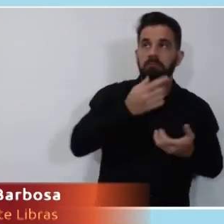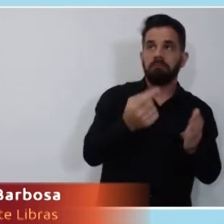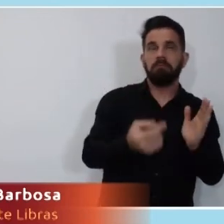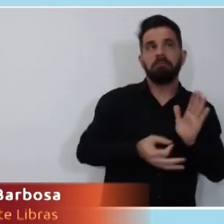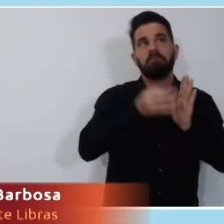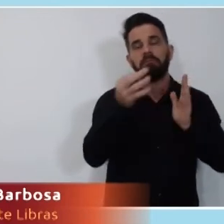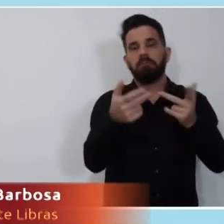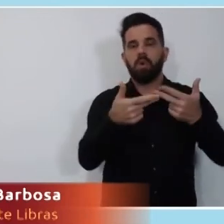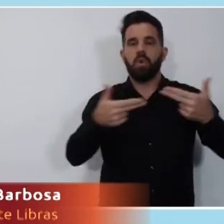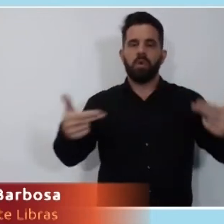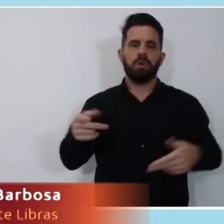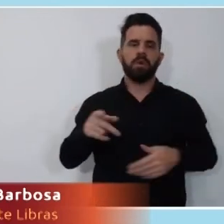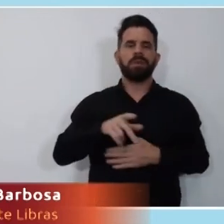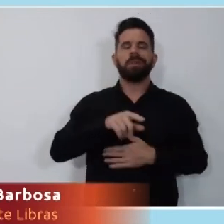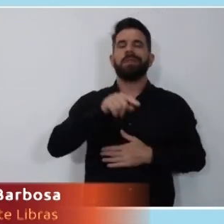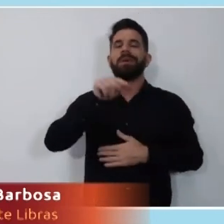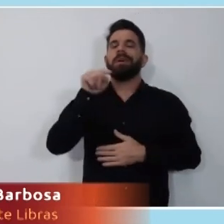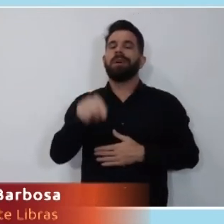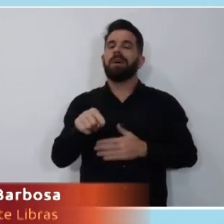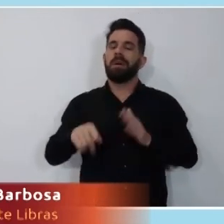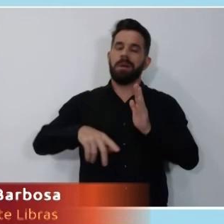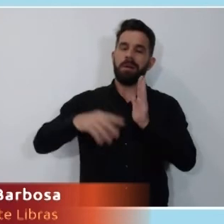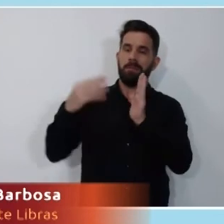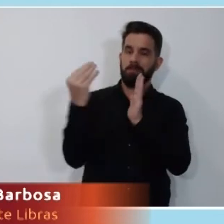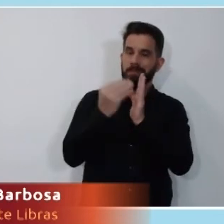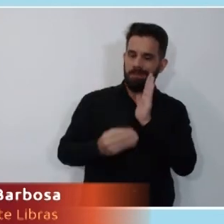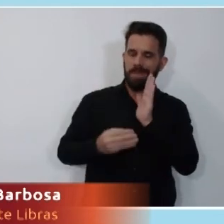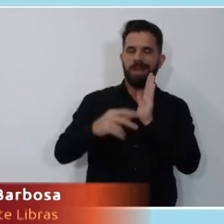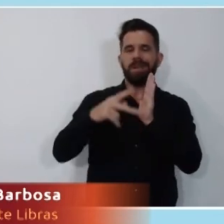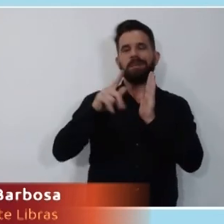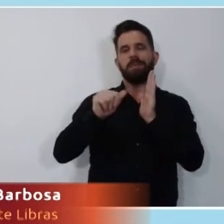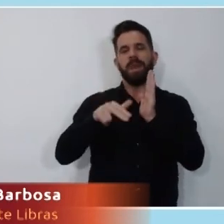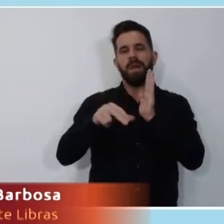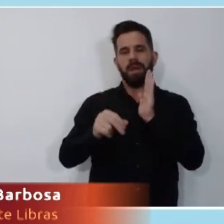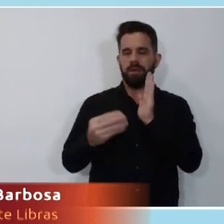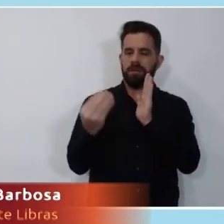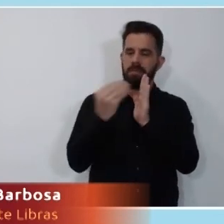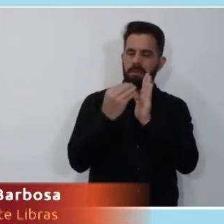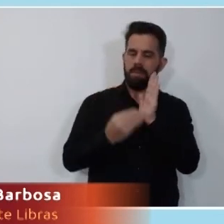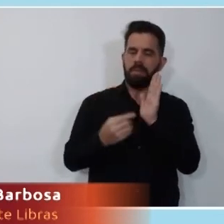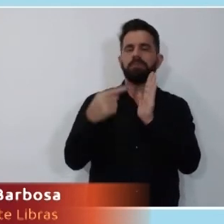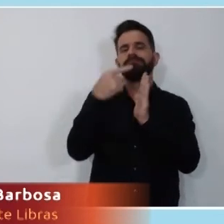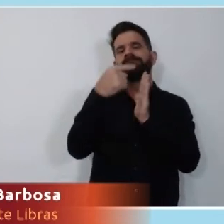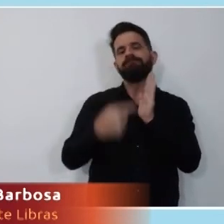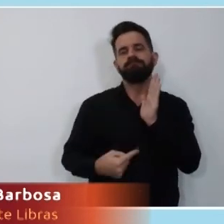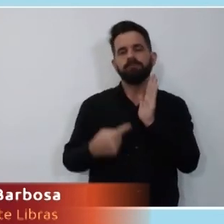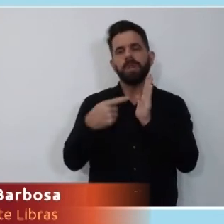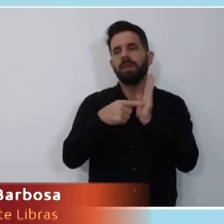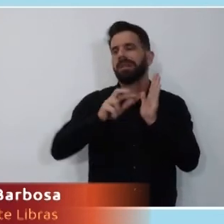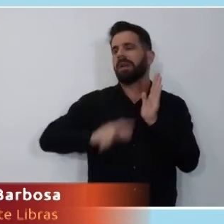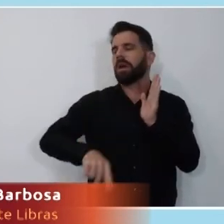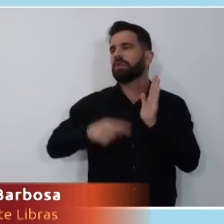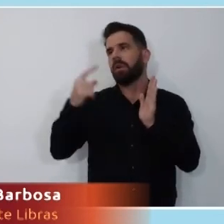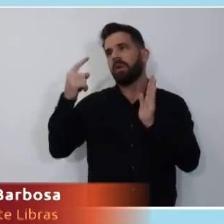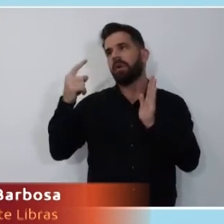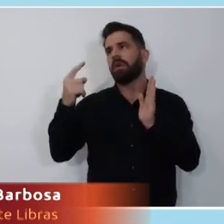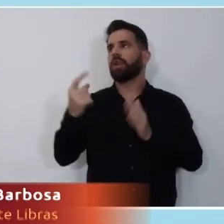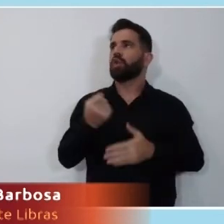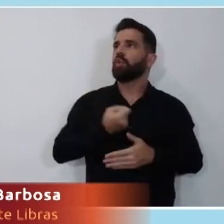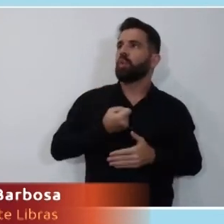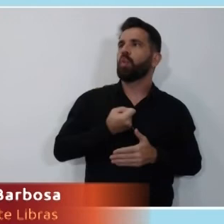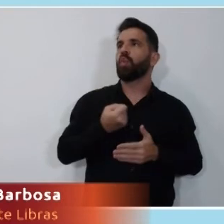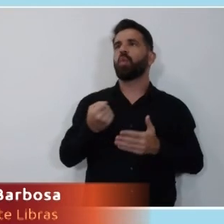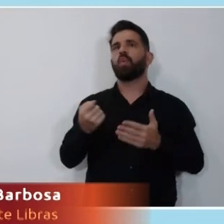informações, estatísticas, gráficos. Ele vai ter também perspectivas. Qual é a cidade que nós queremos? Nós queremos uma cidade para carro ou